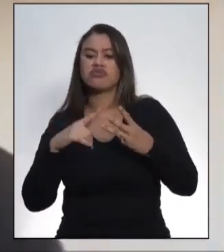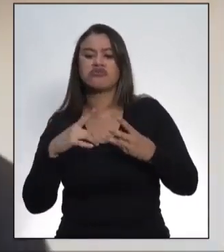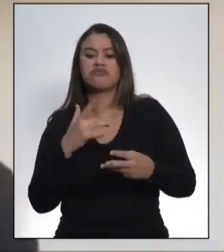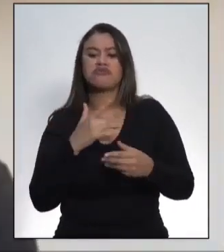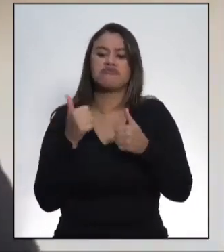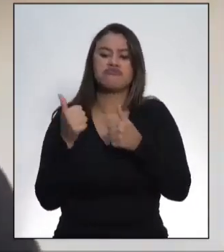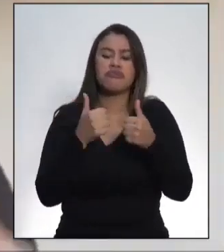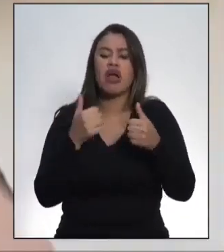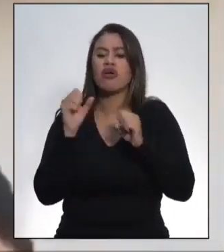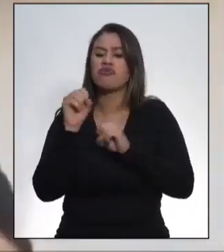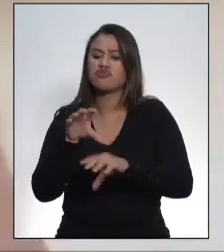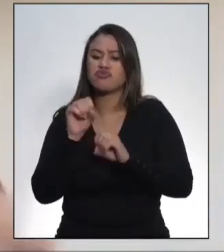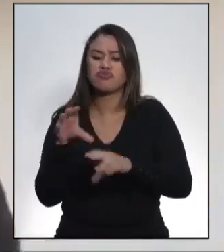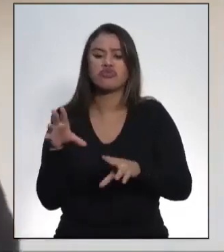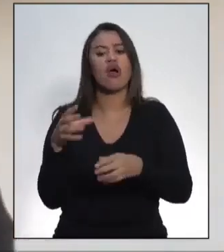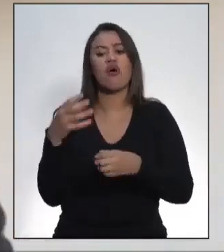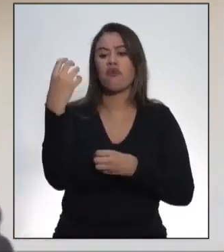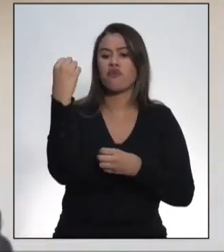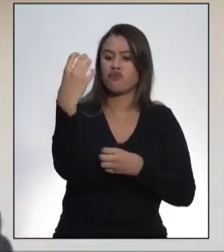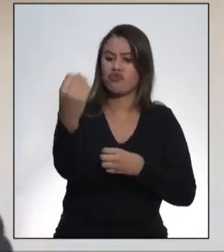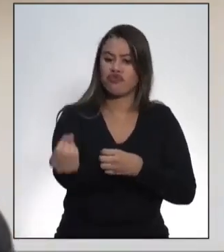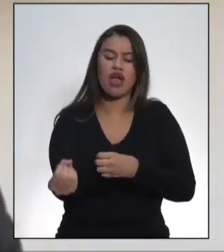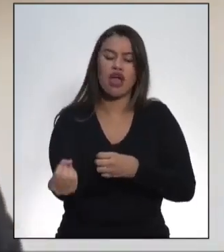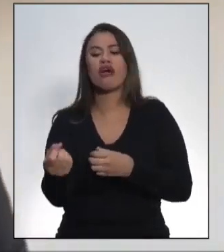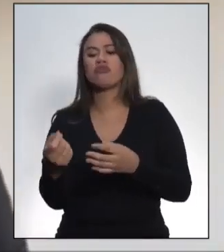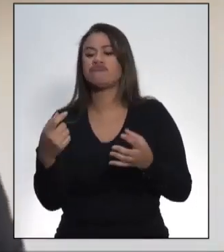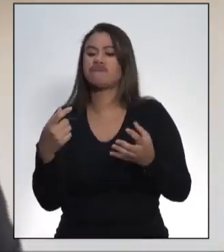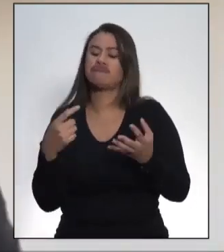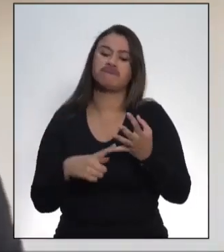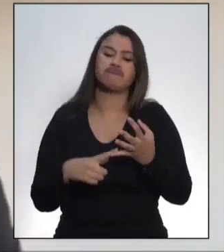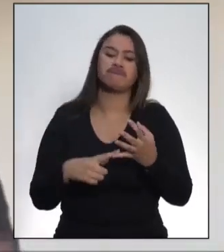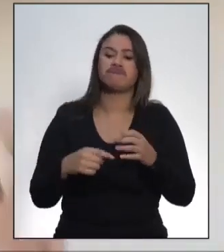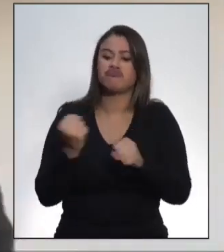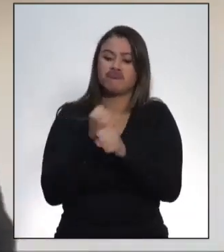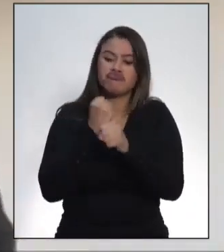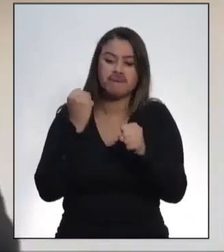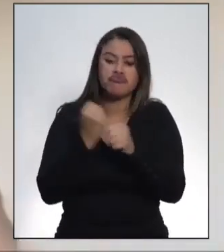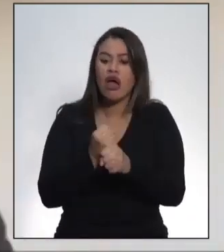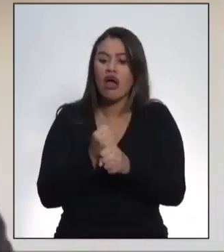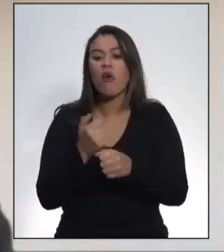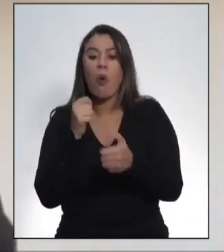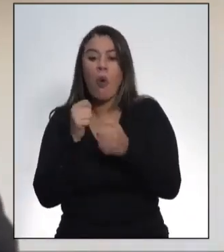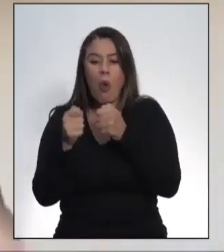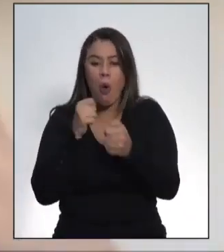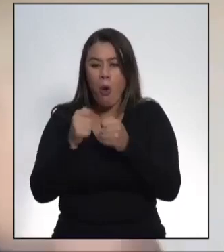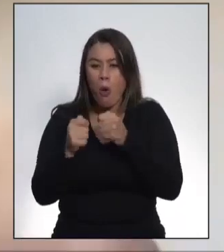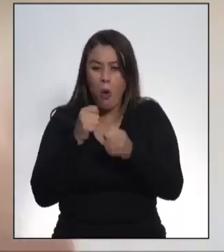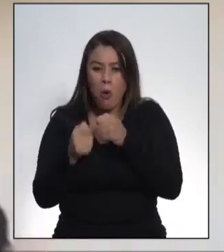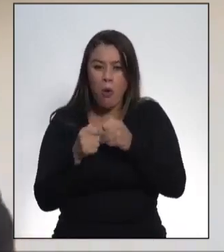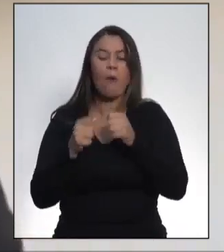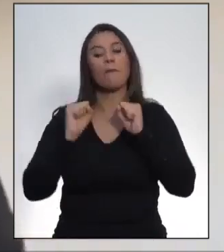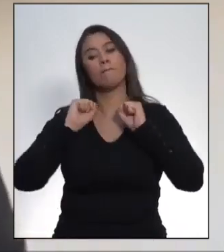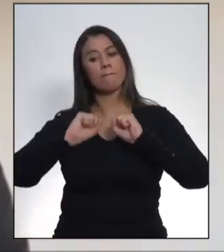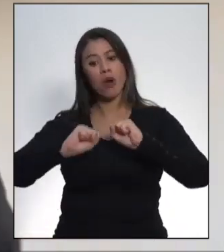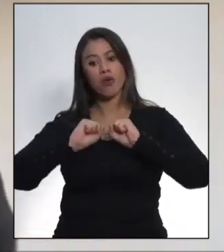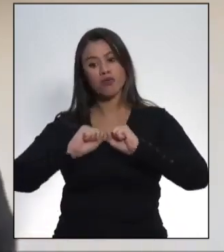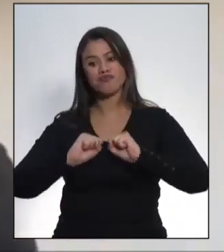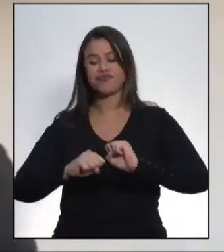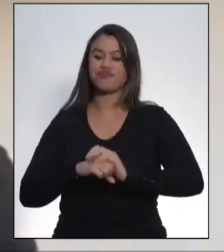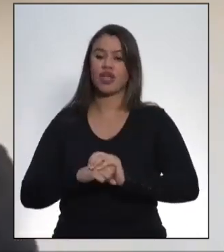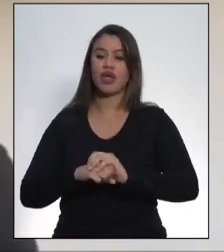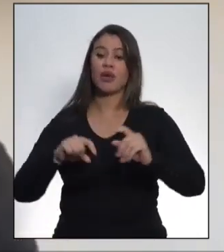educação, pode ser turismo, pode ser no setor e na indústria de games. Porque se não tiver uma proximidade, uma curiosidade, um propósito, é